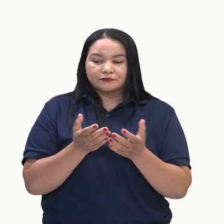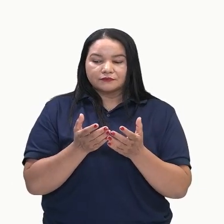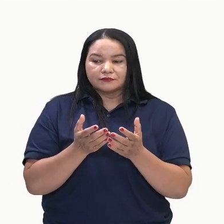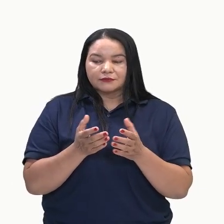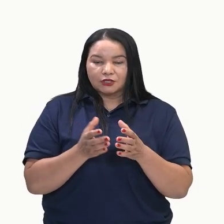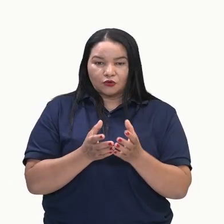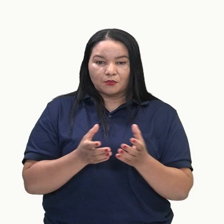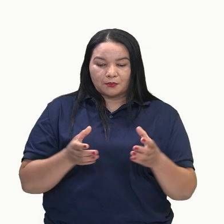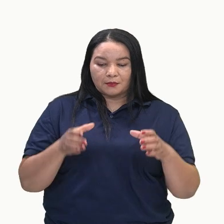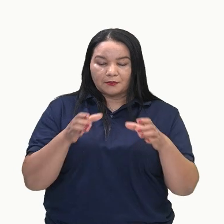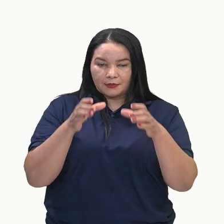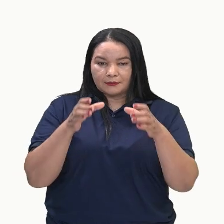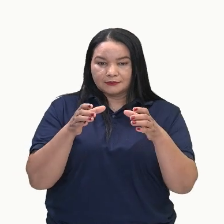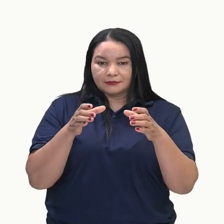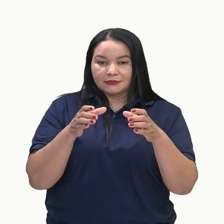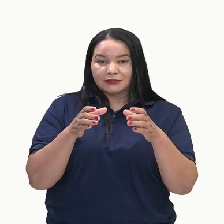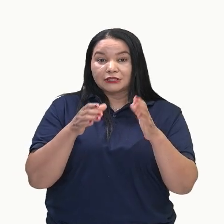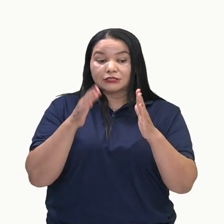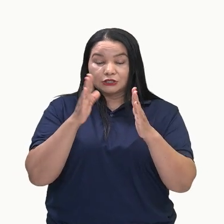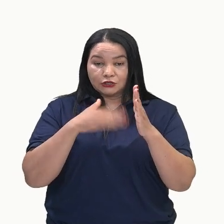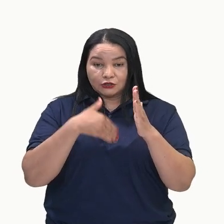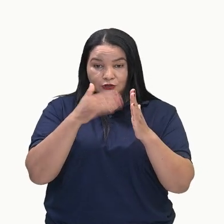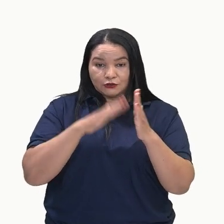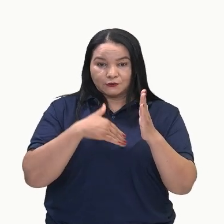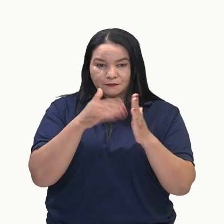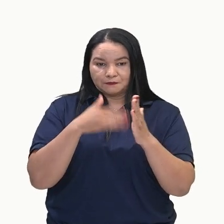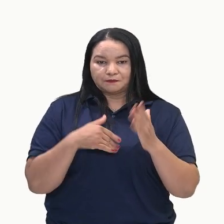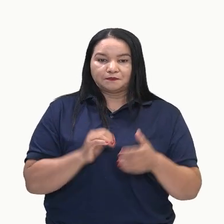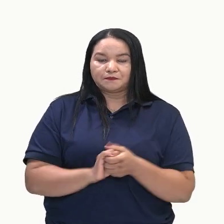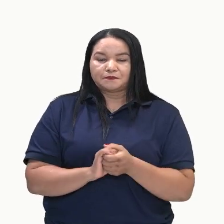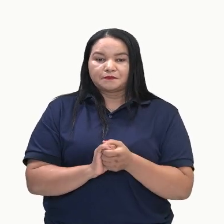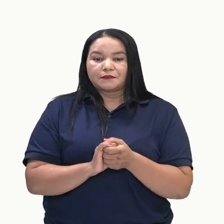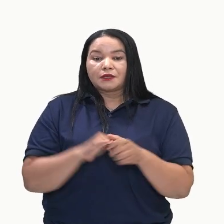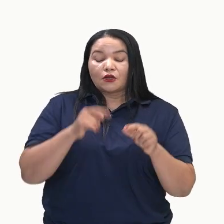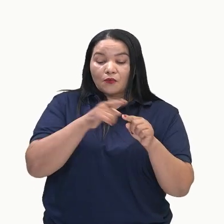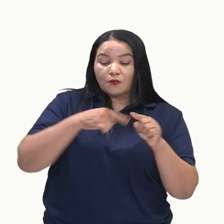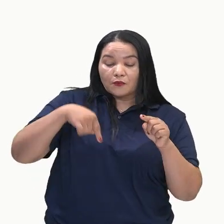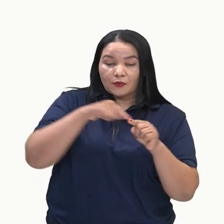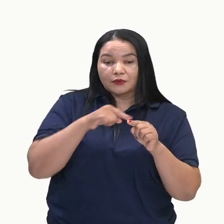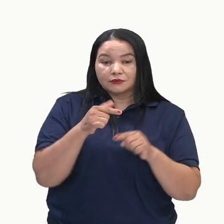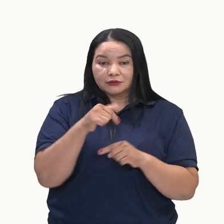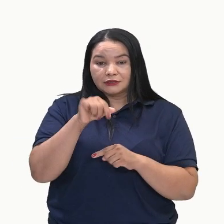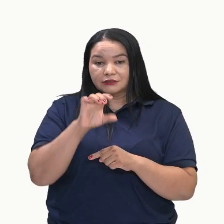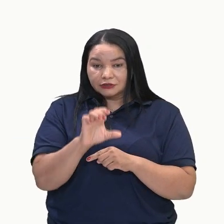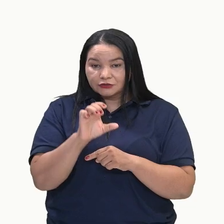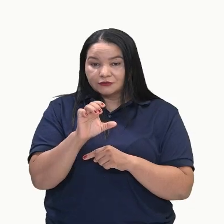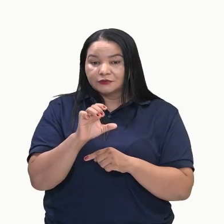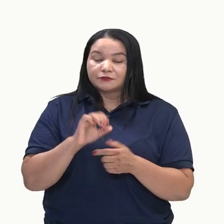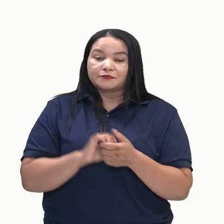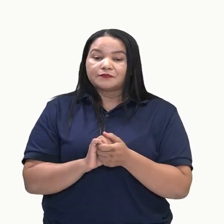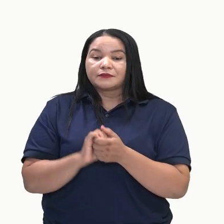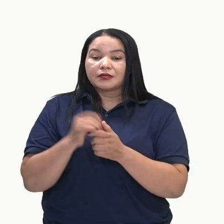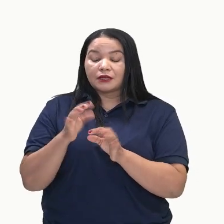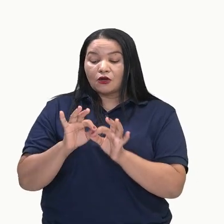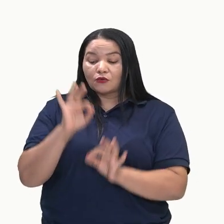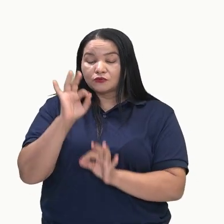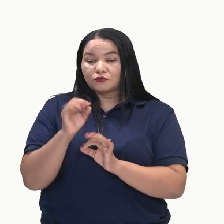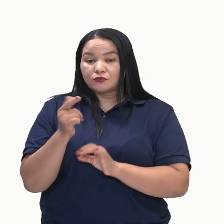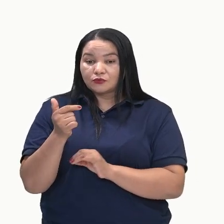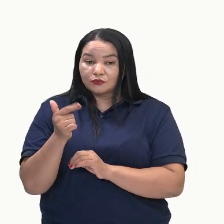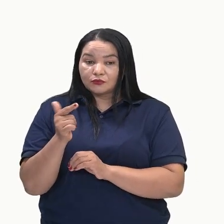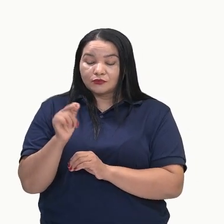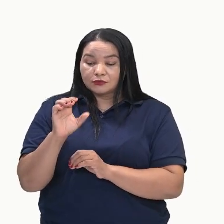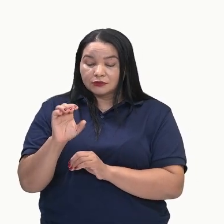com raio de 7 centímetros e a altura de 12 centímetros, quantos litros